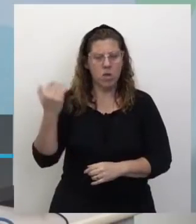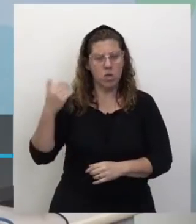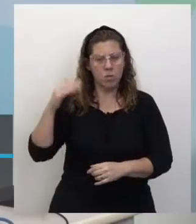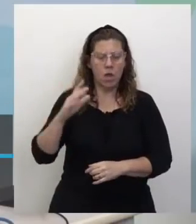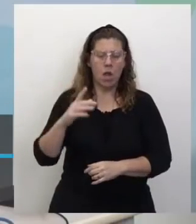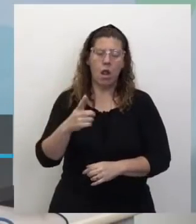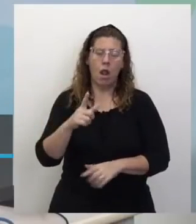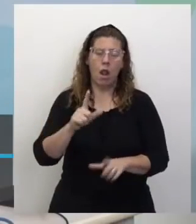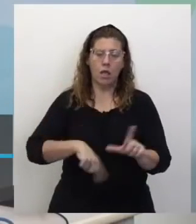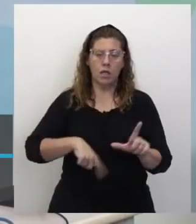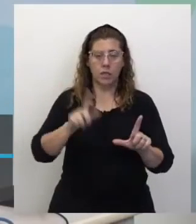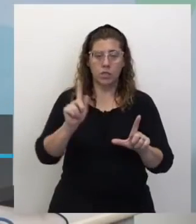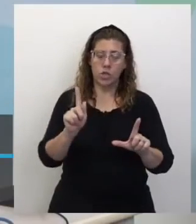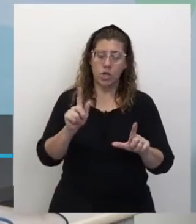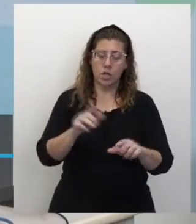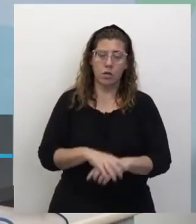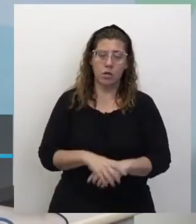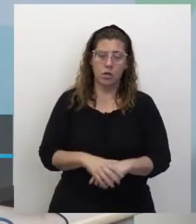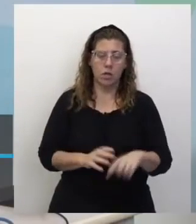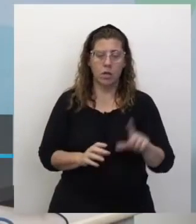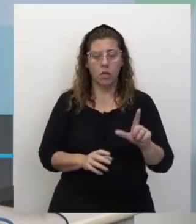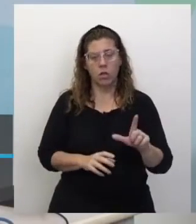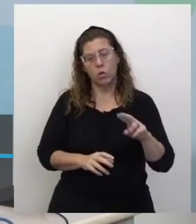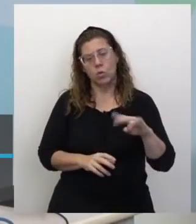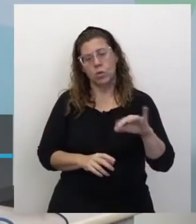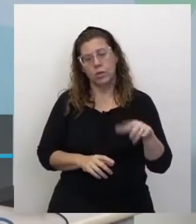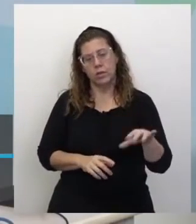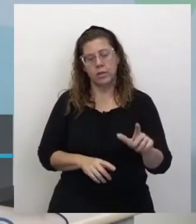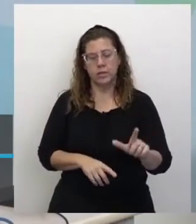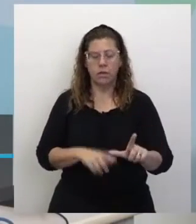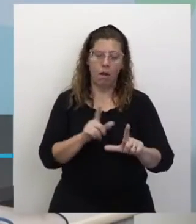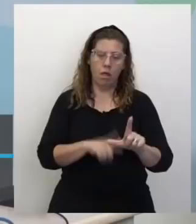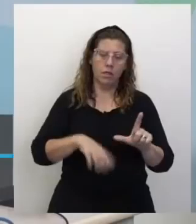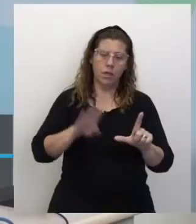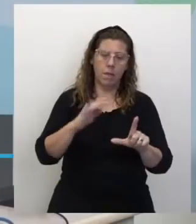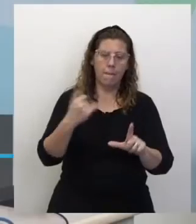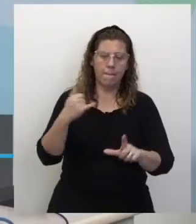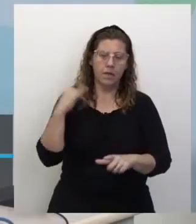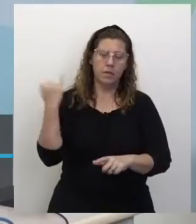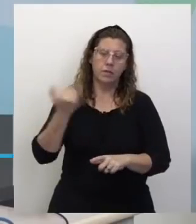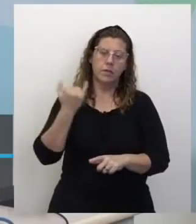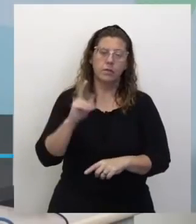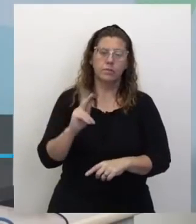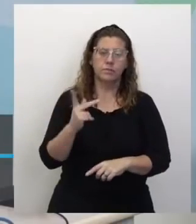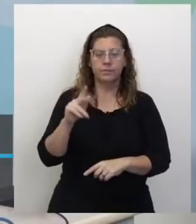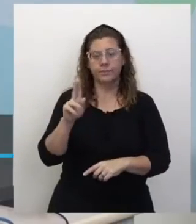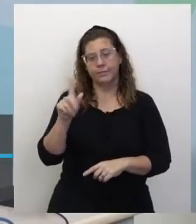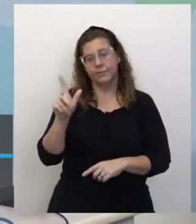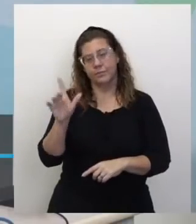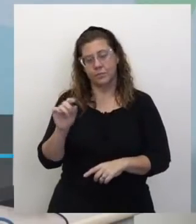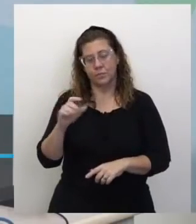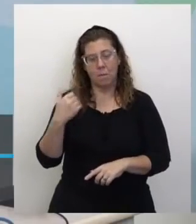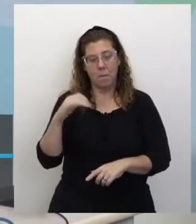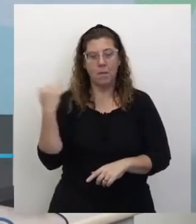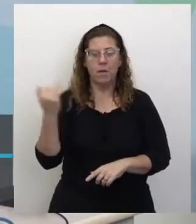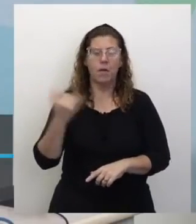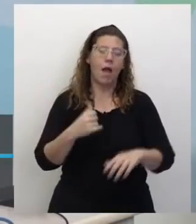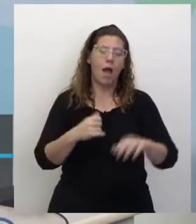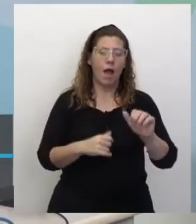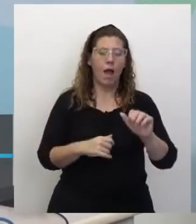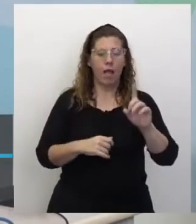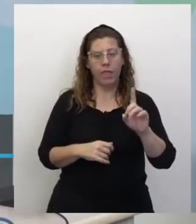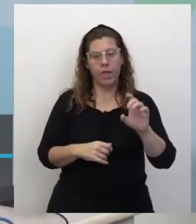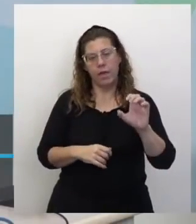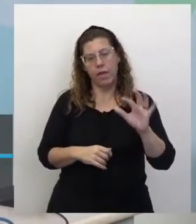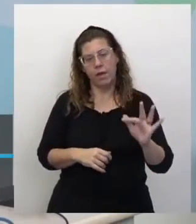letra G para o Vinícius aqui. Para o Luiz, ele falou que a letra B é mais importante. E o Hugo considerou várias importantes aqui. A A, a D, a E,